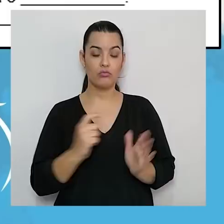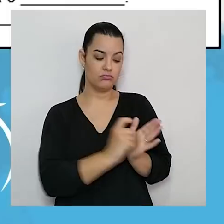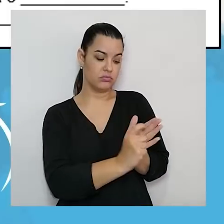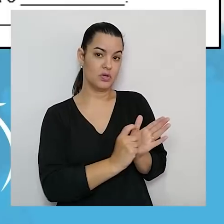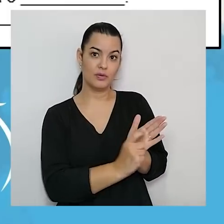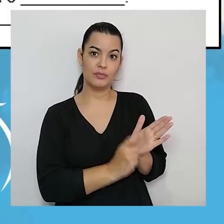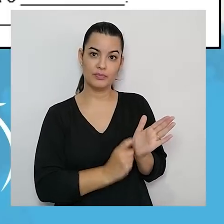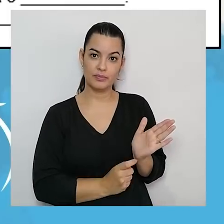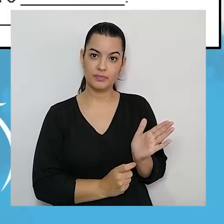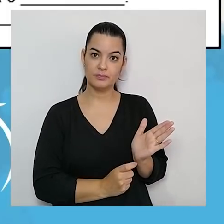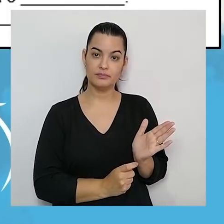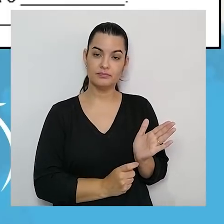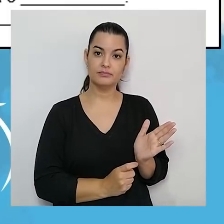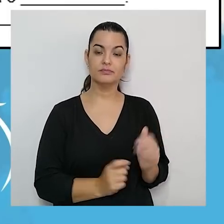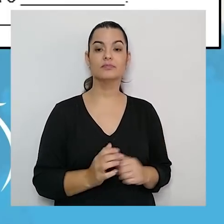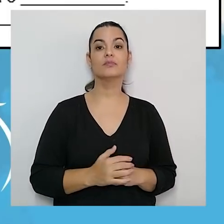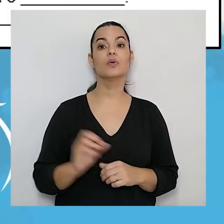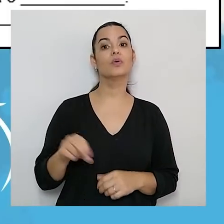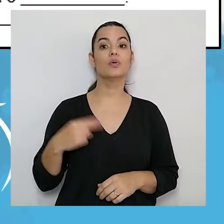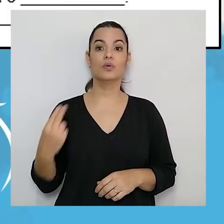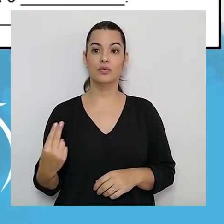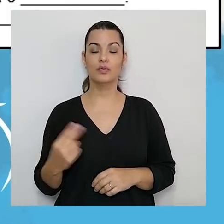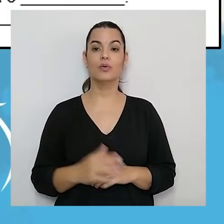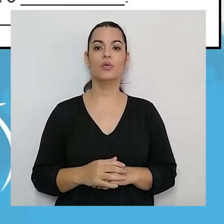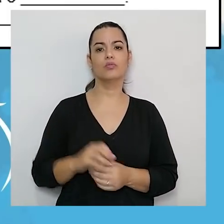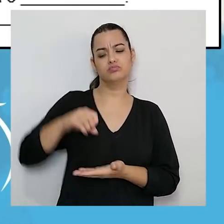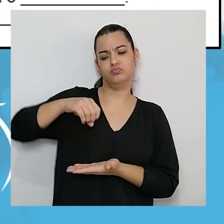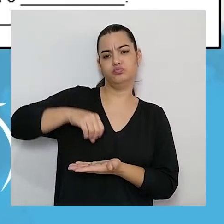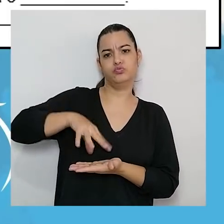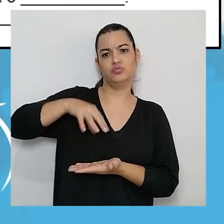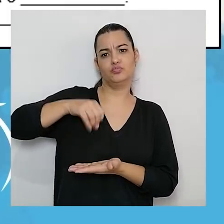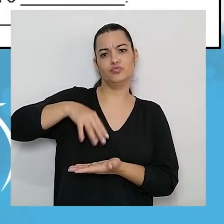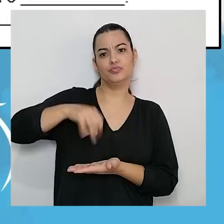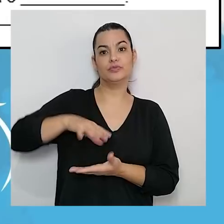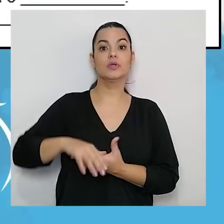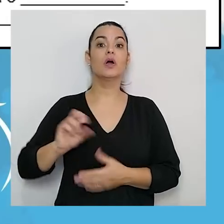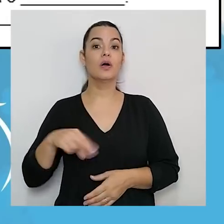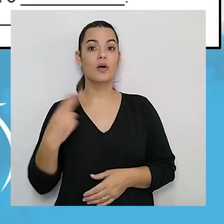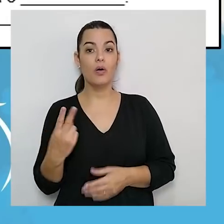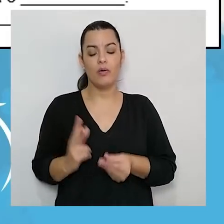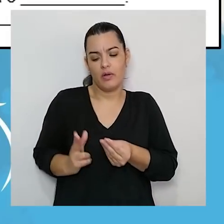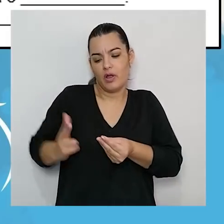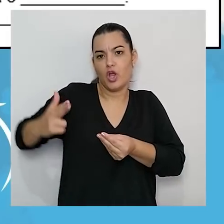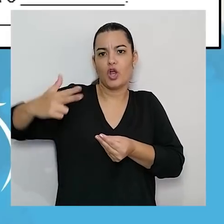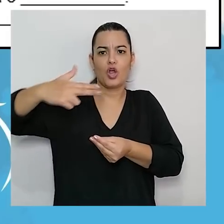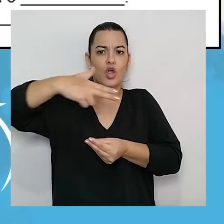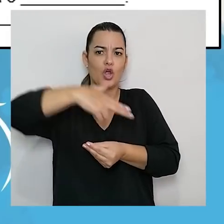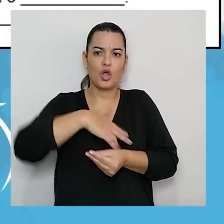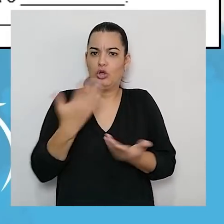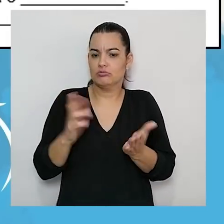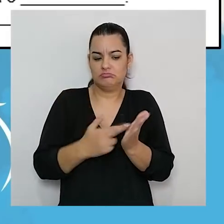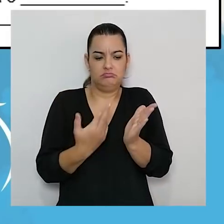do Brasil, ou tira xerox, ou recorta de alguma revista, pode fazer o que você quiser.